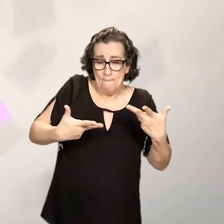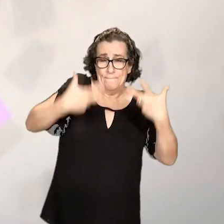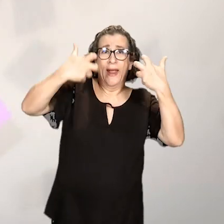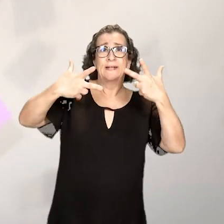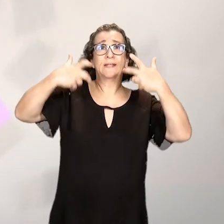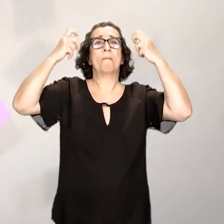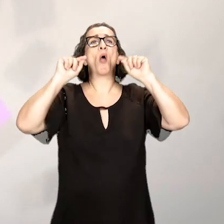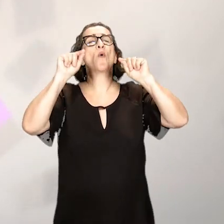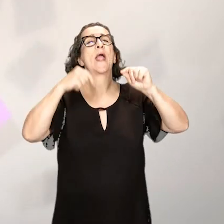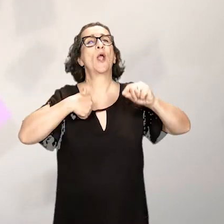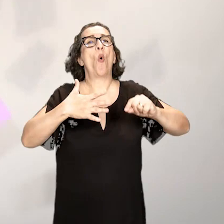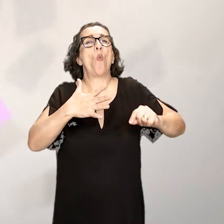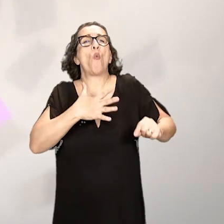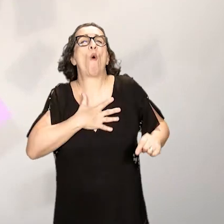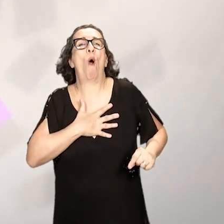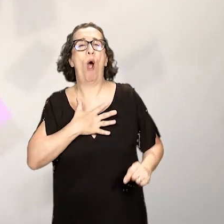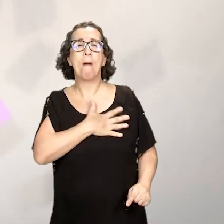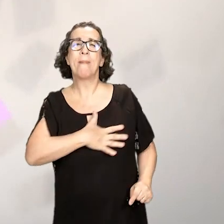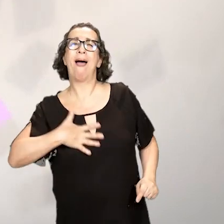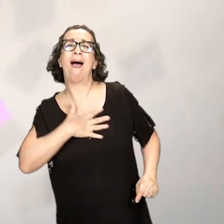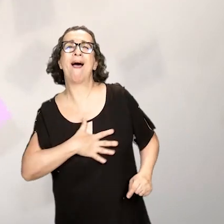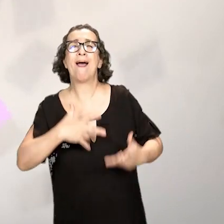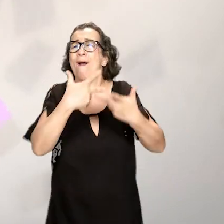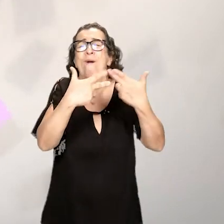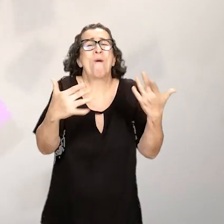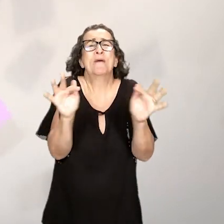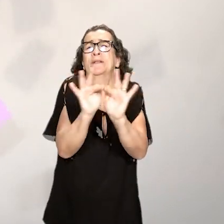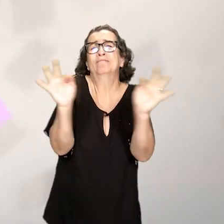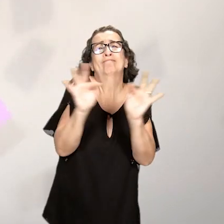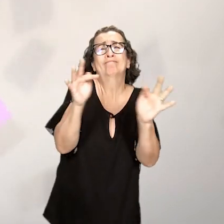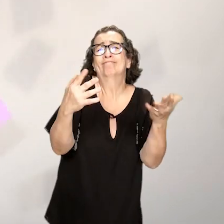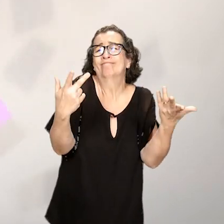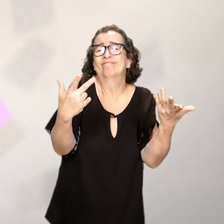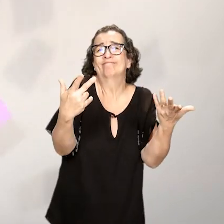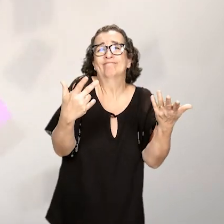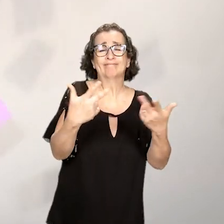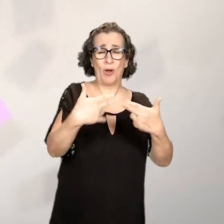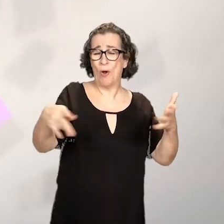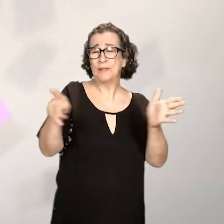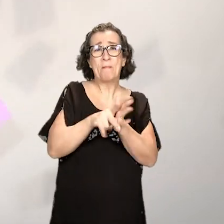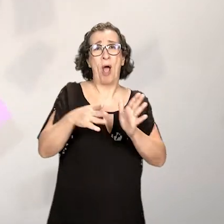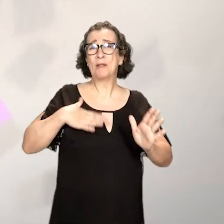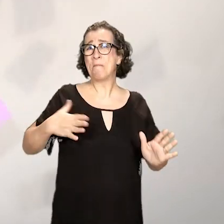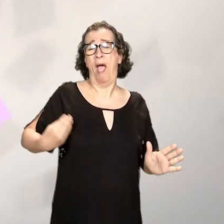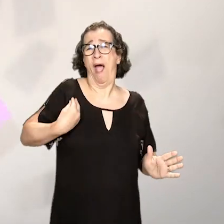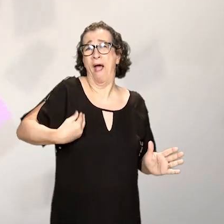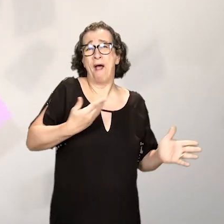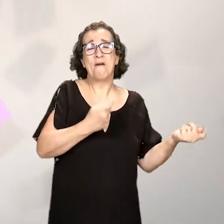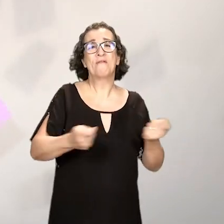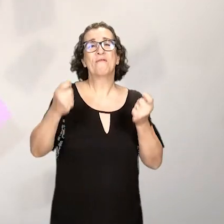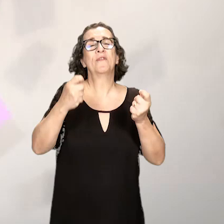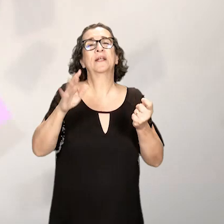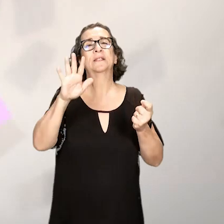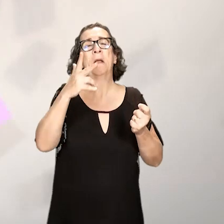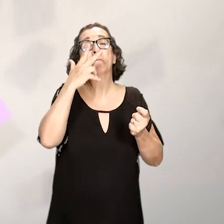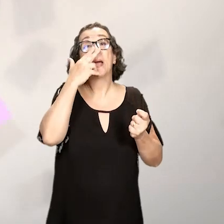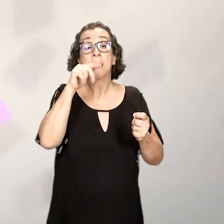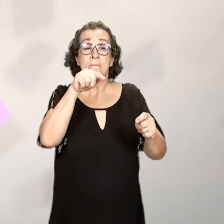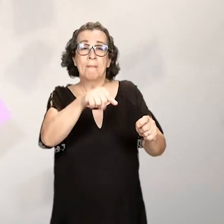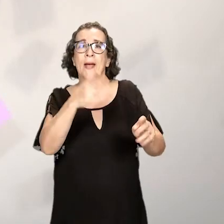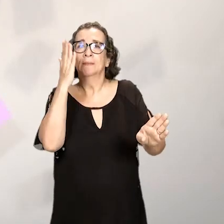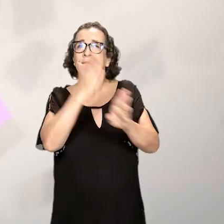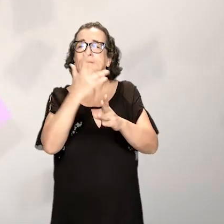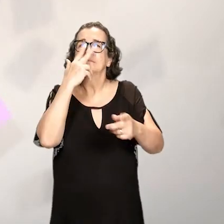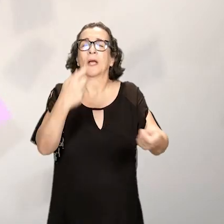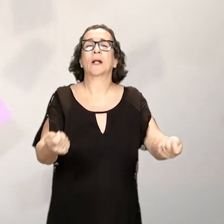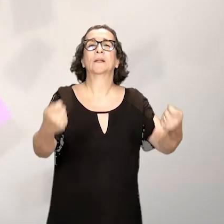o que que o que que te dá prazer é mesmo que sejam coisas cotidianas né coisas simples que a gente acha aqui que é sim fora mas que têm grandes